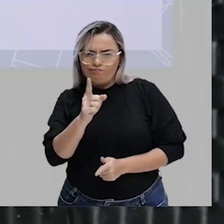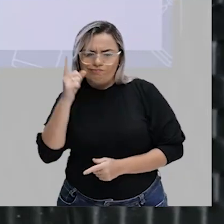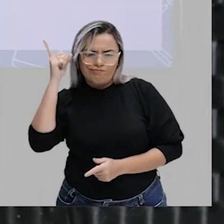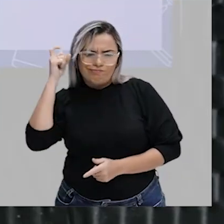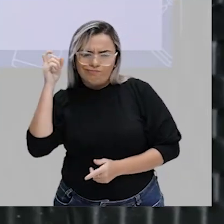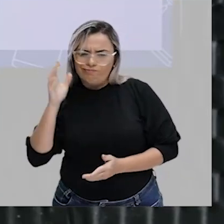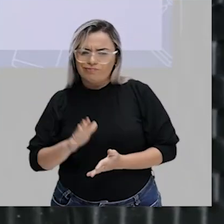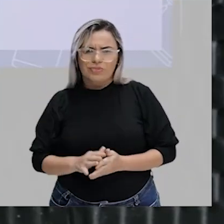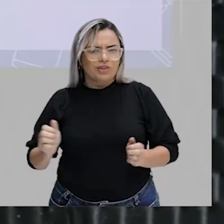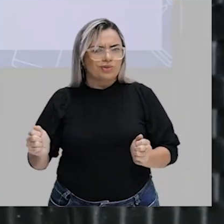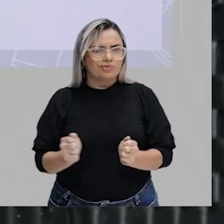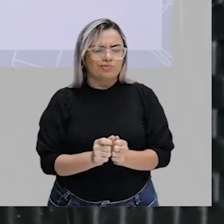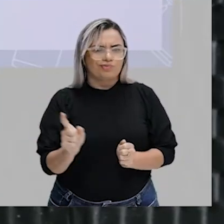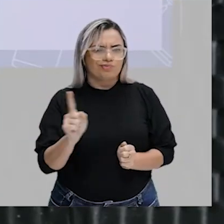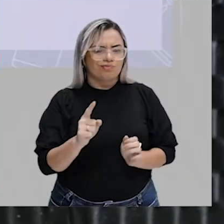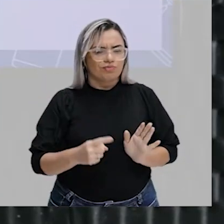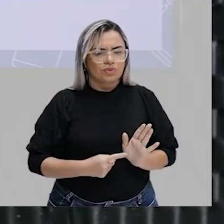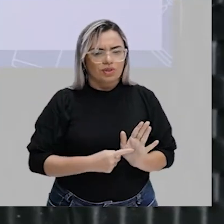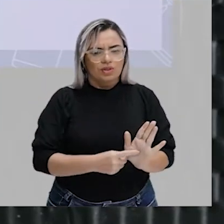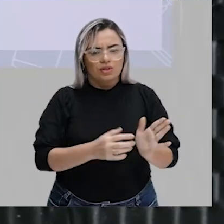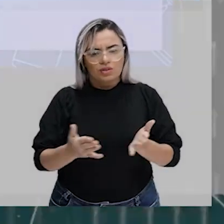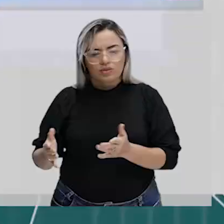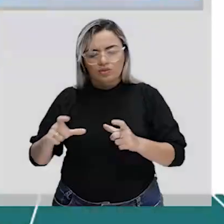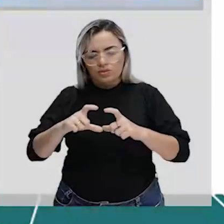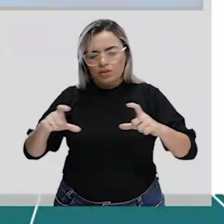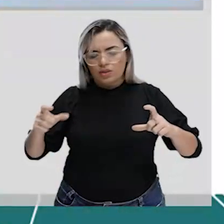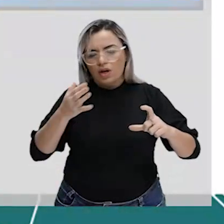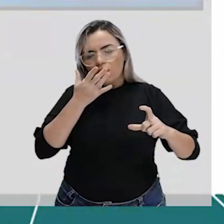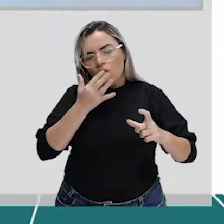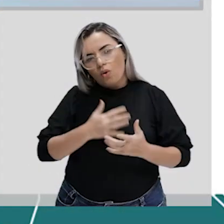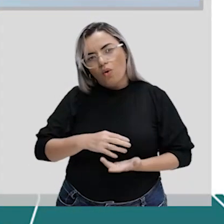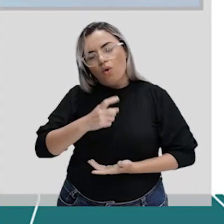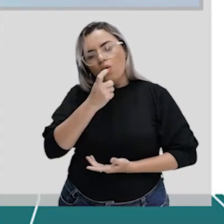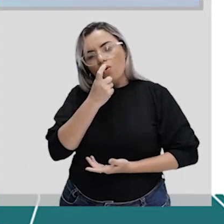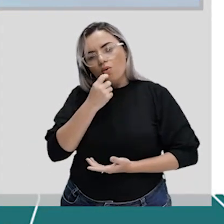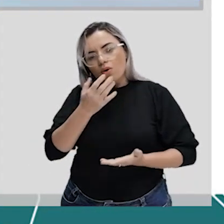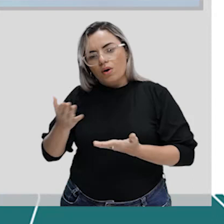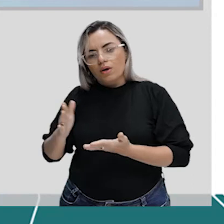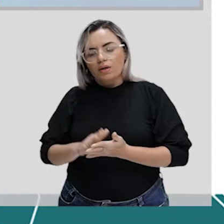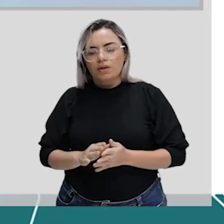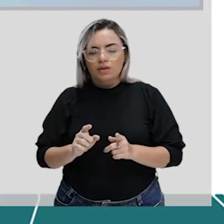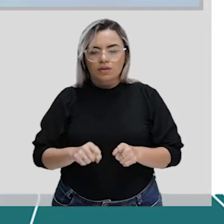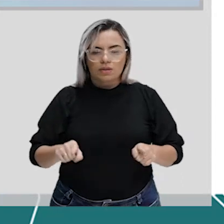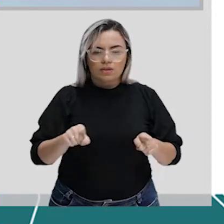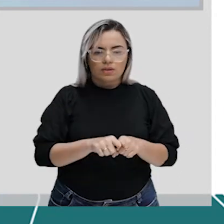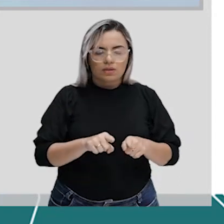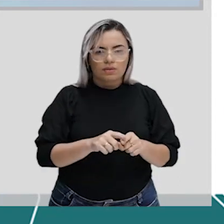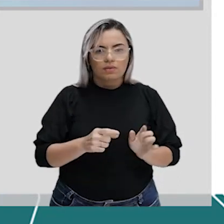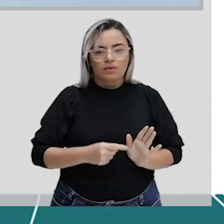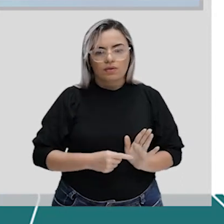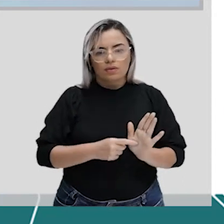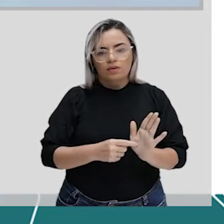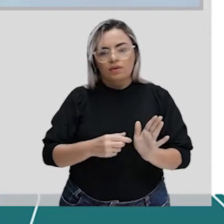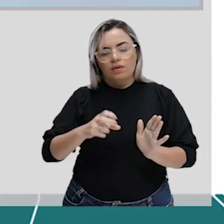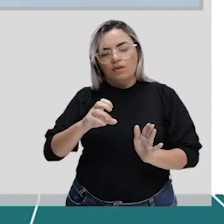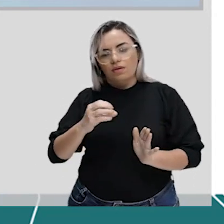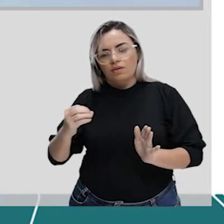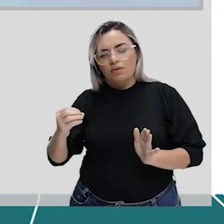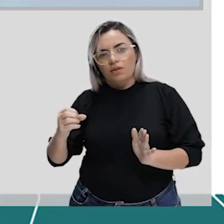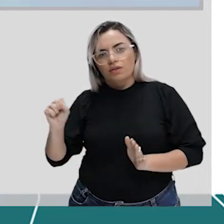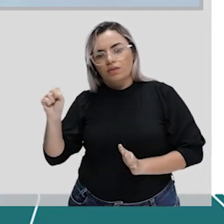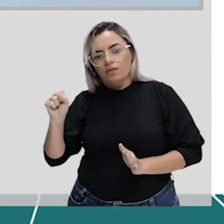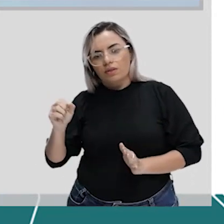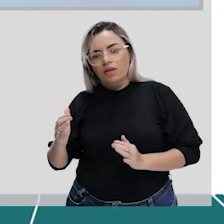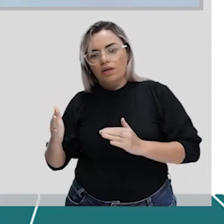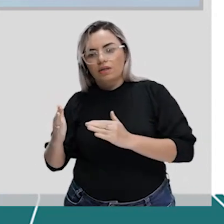apresentação. Está bem aí em vermelho para vocês. E a apresentação dura de 50 a 70 segundos.